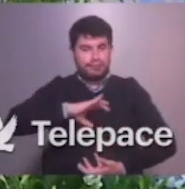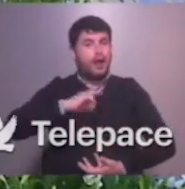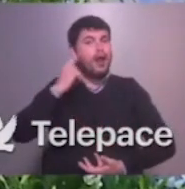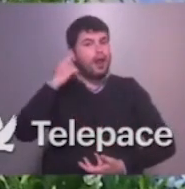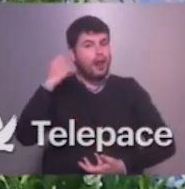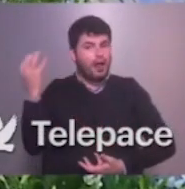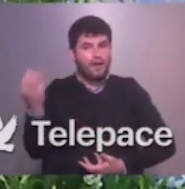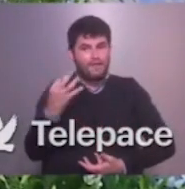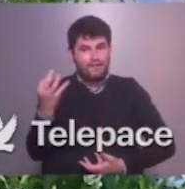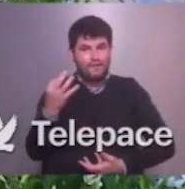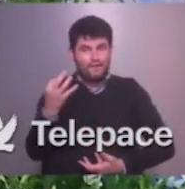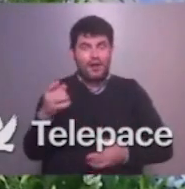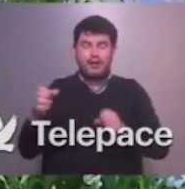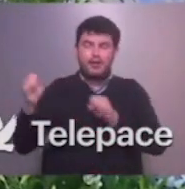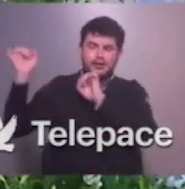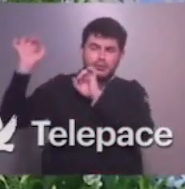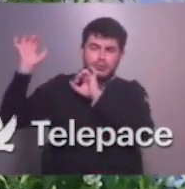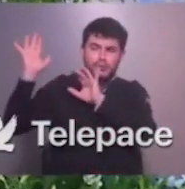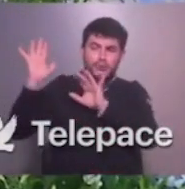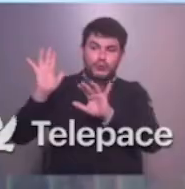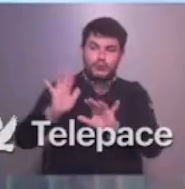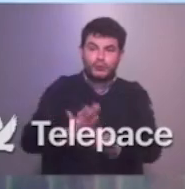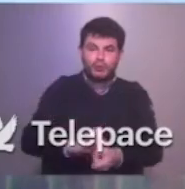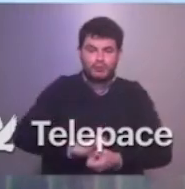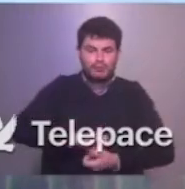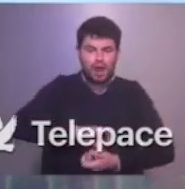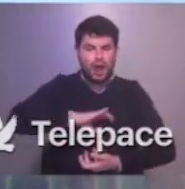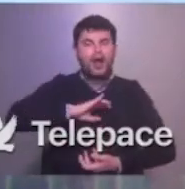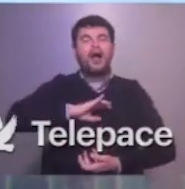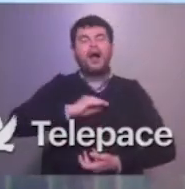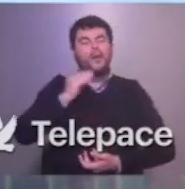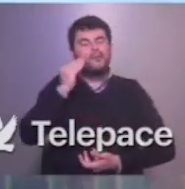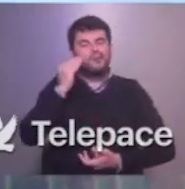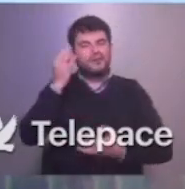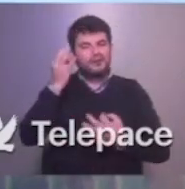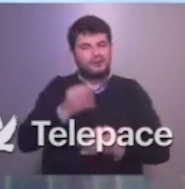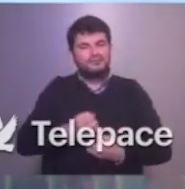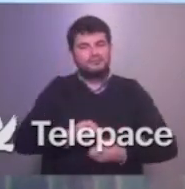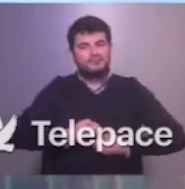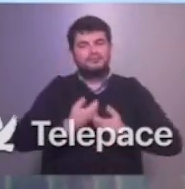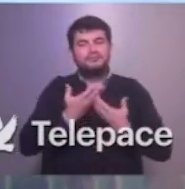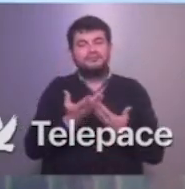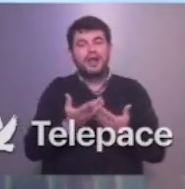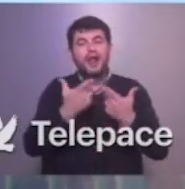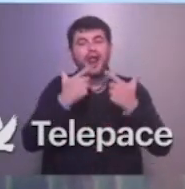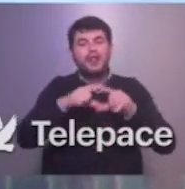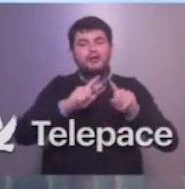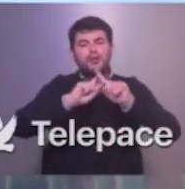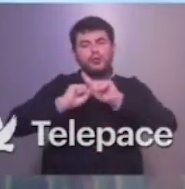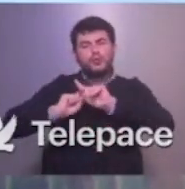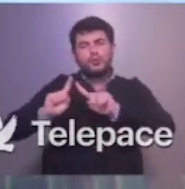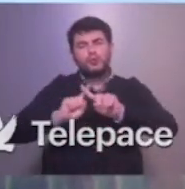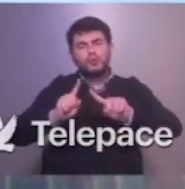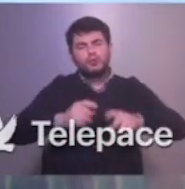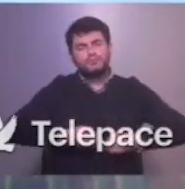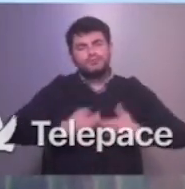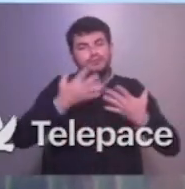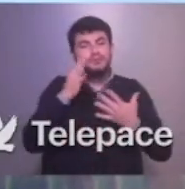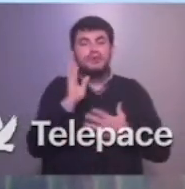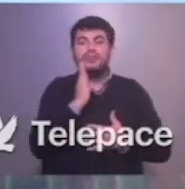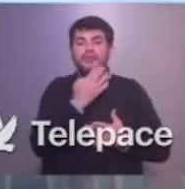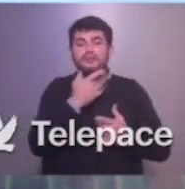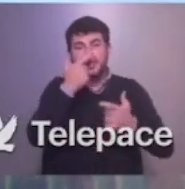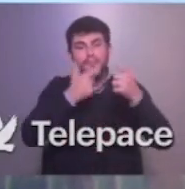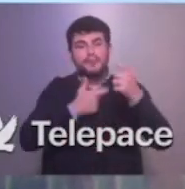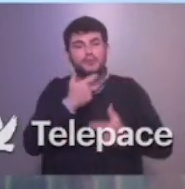de ouvir, que desceu abundantemente sobre eles e assim passaram a falar várias línguas conforme